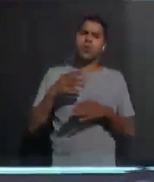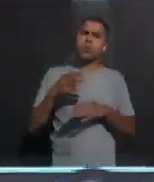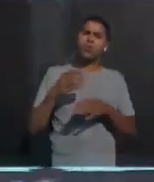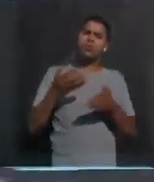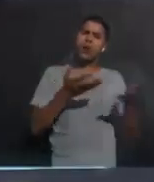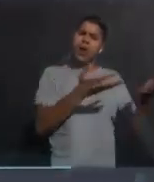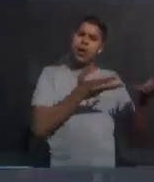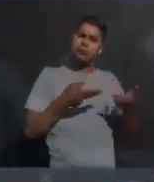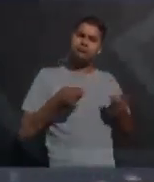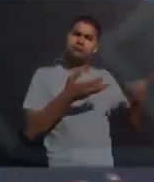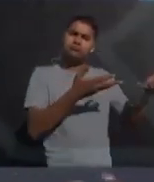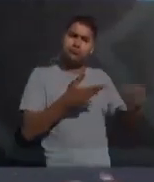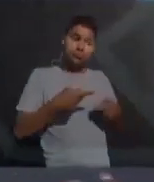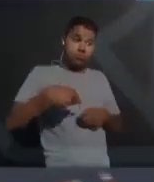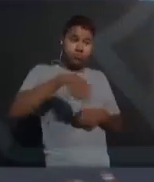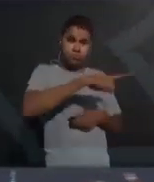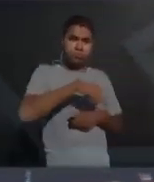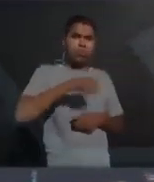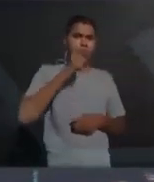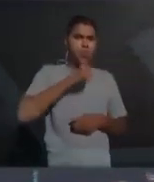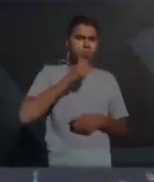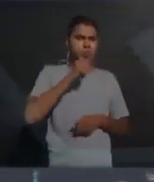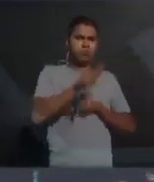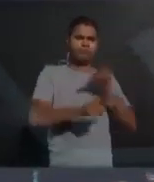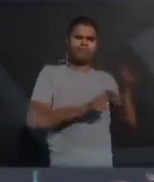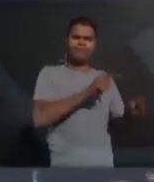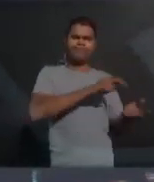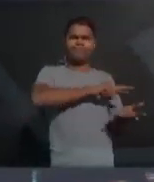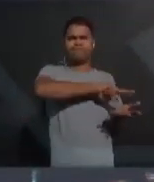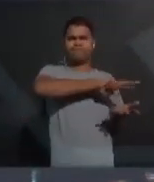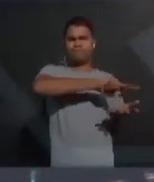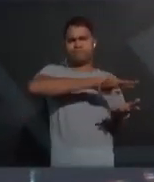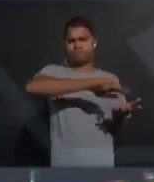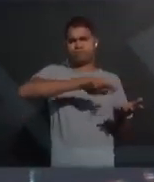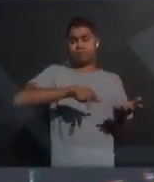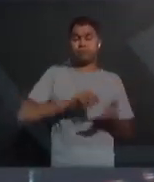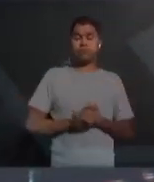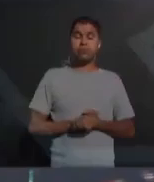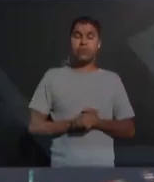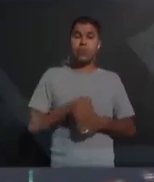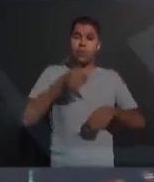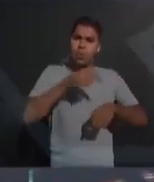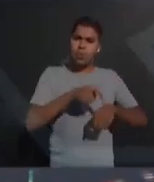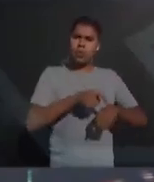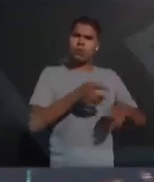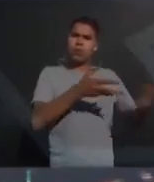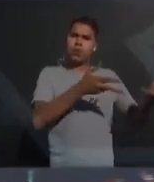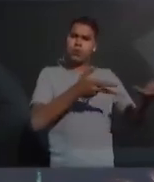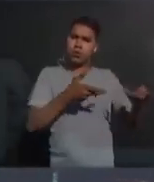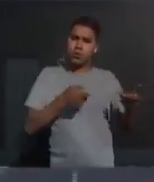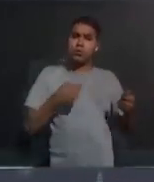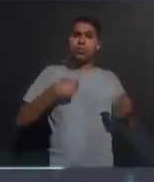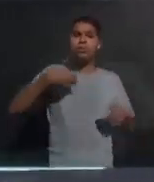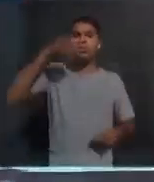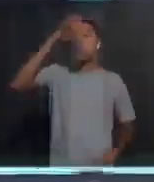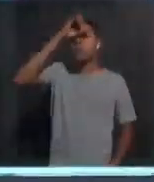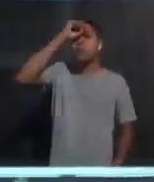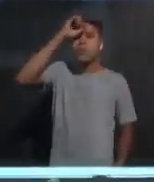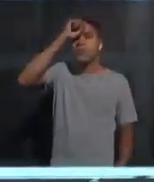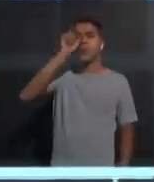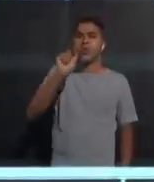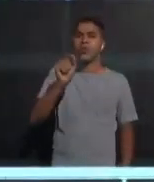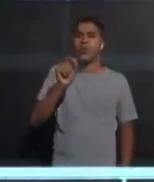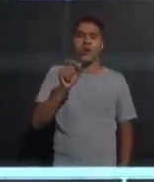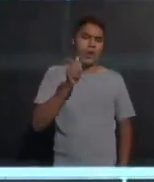e nesse atendimento é eu aprendi eu percebi que